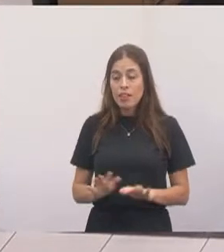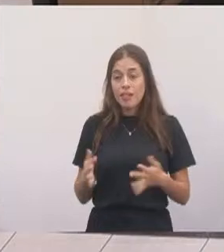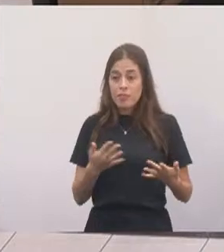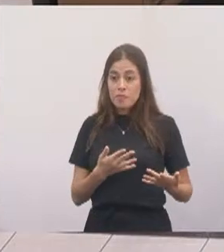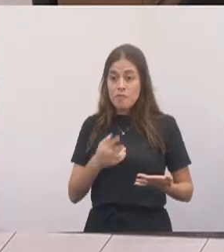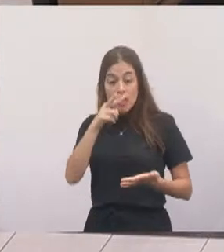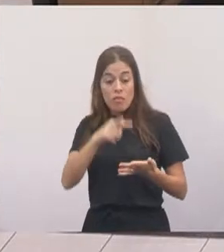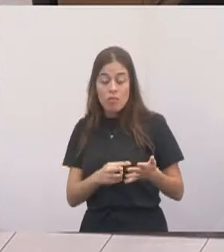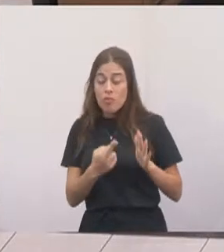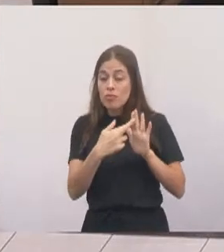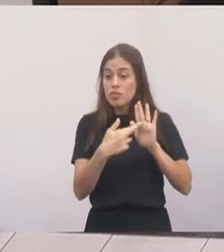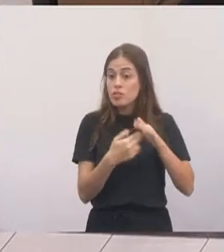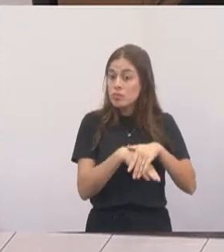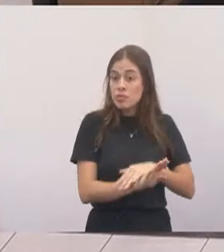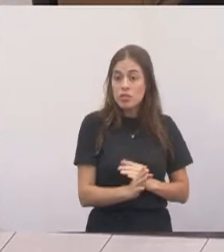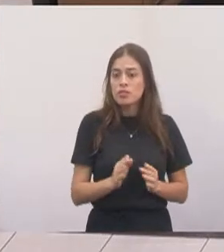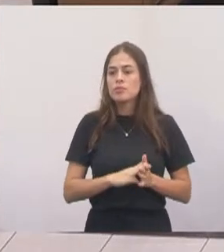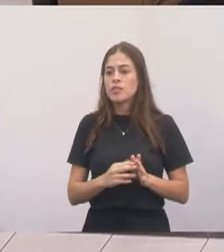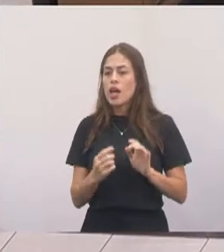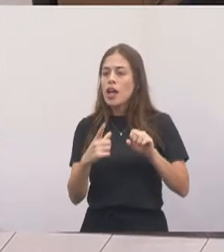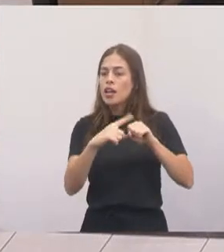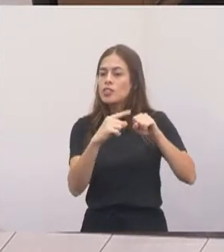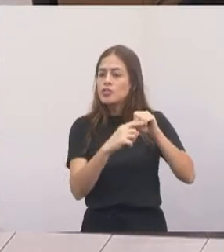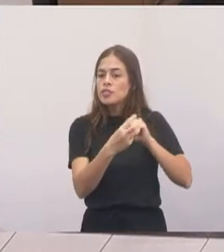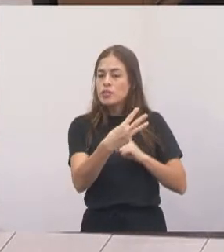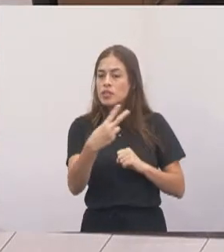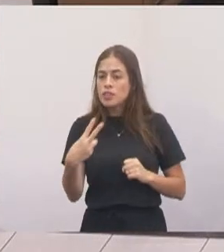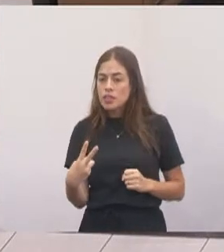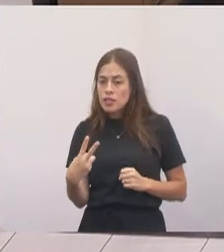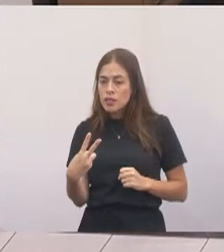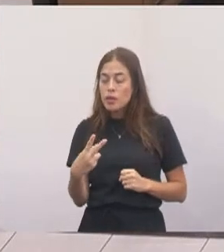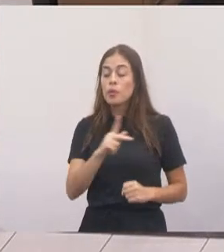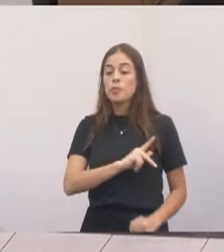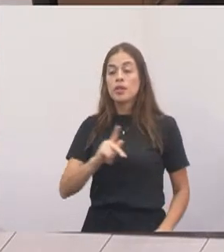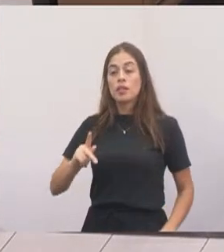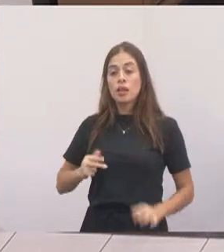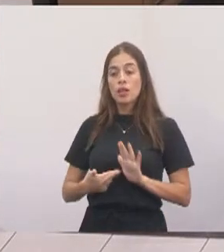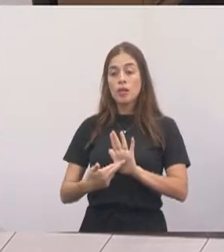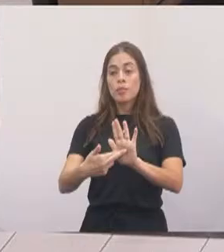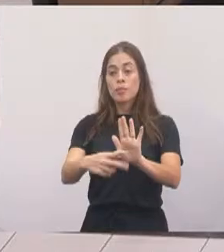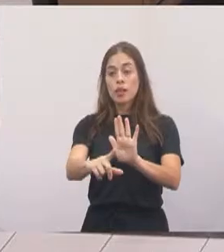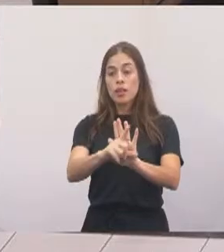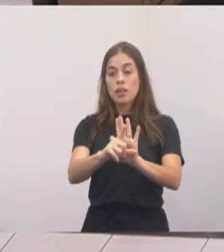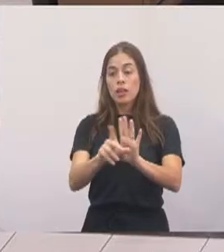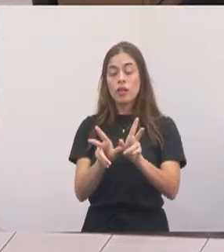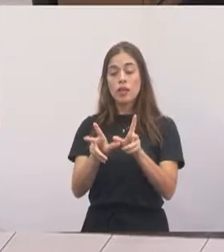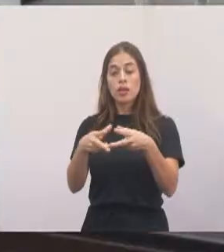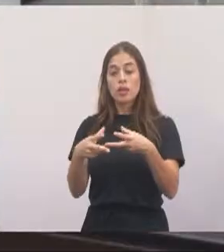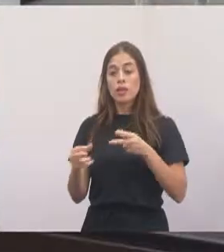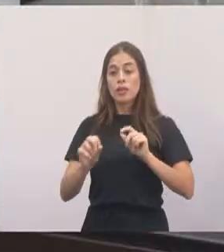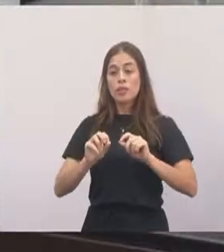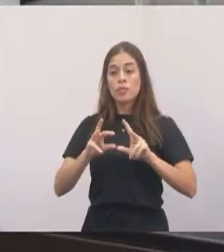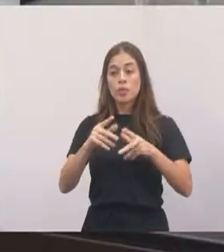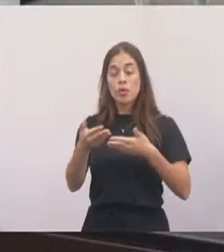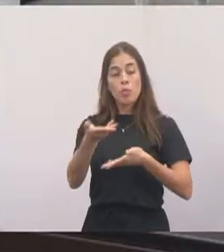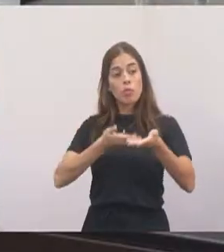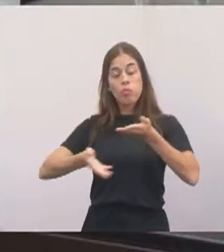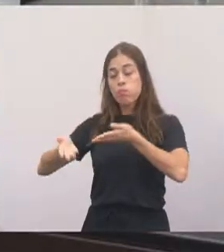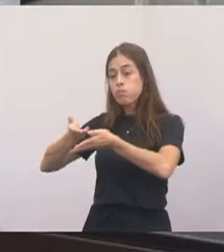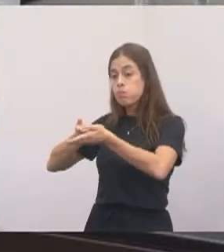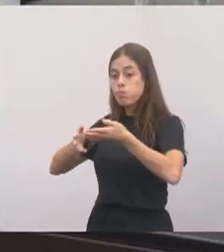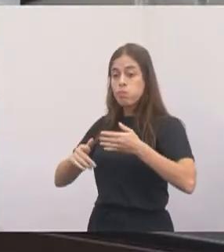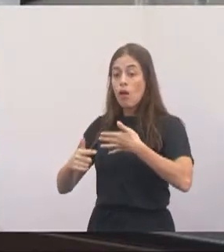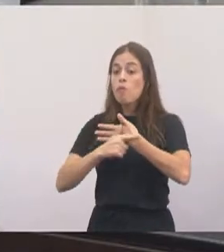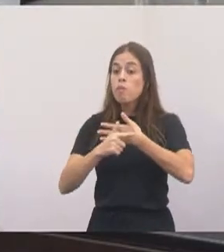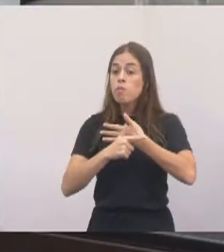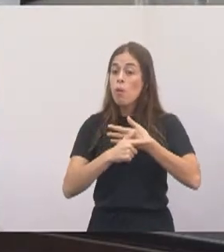artigo 32 está falando expressamente: o presidente é o representante legal da Câmara em suas relações externas, cabendo-lhe as